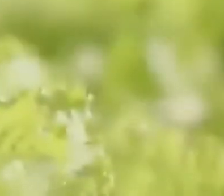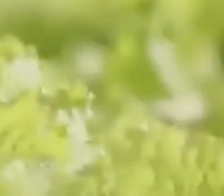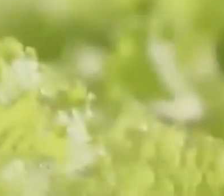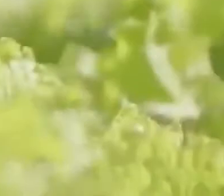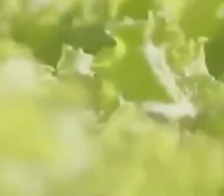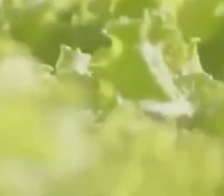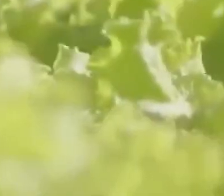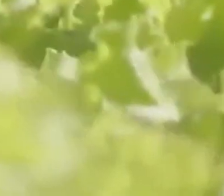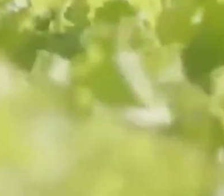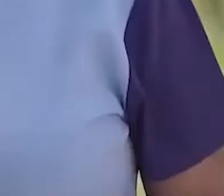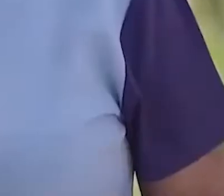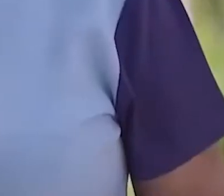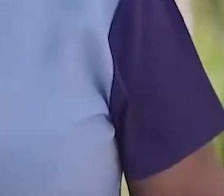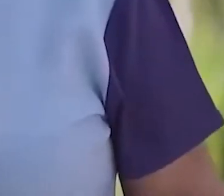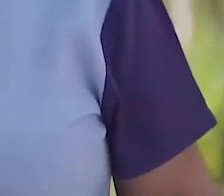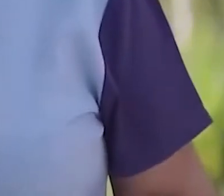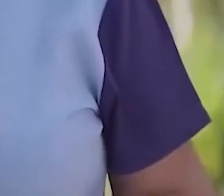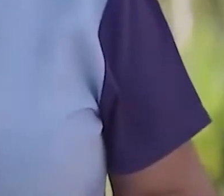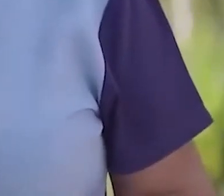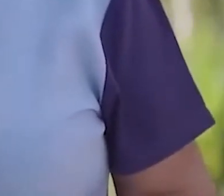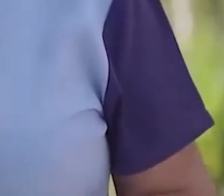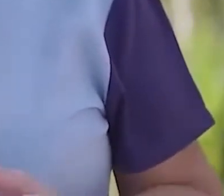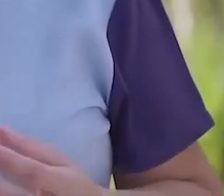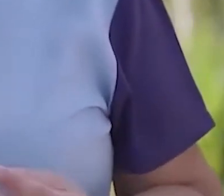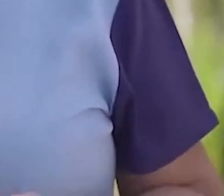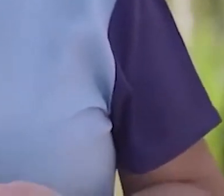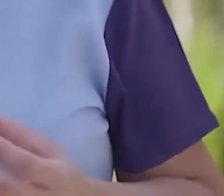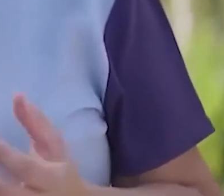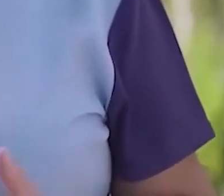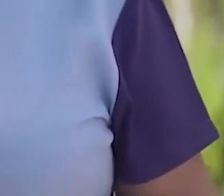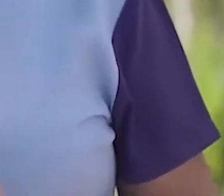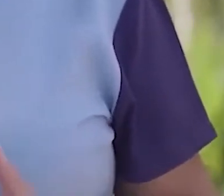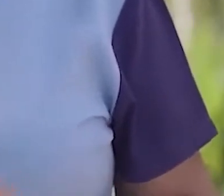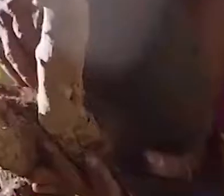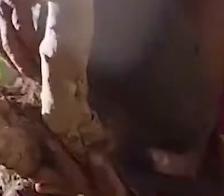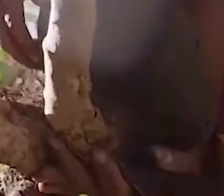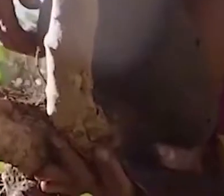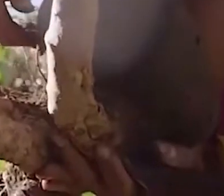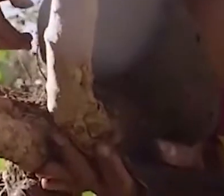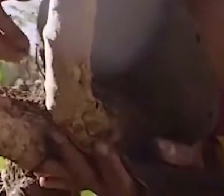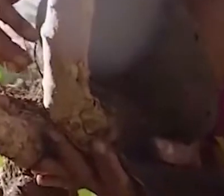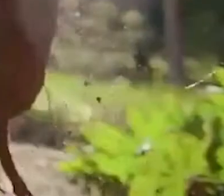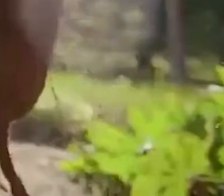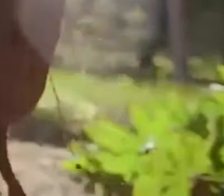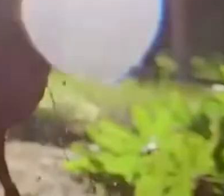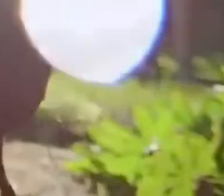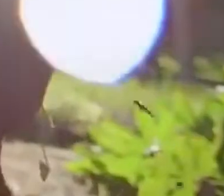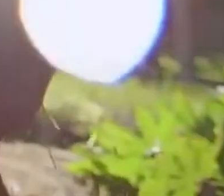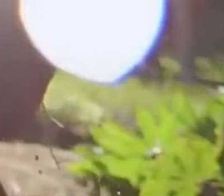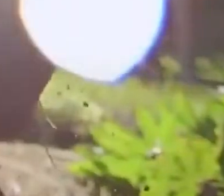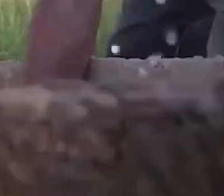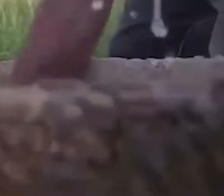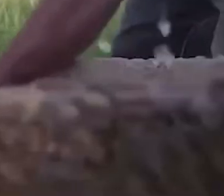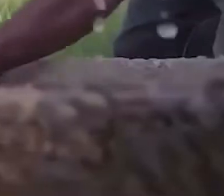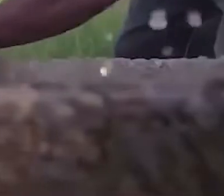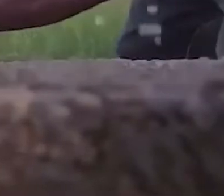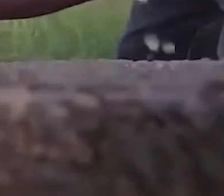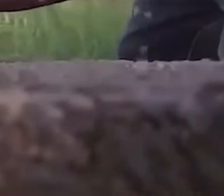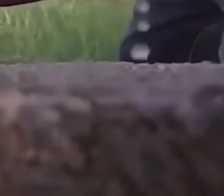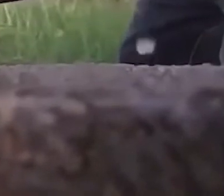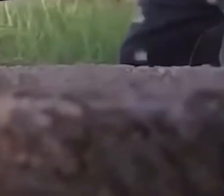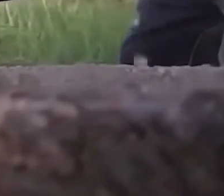Os resultados que nós esperamos é com essa ação, né, conjunta do Banco do Brasil e da Secretaria de Agricultura Familiar